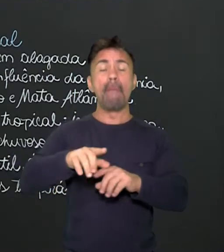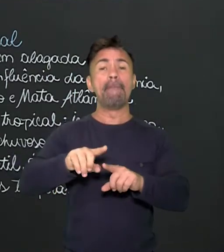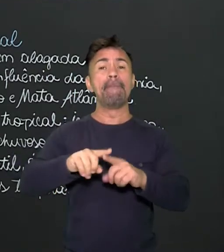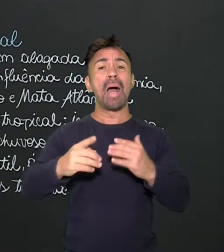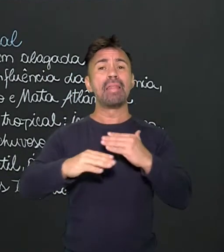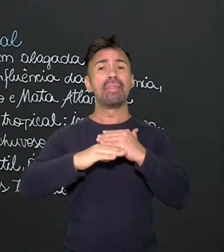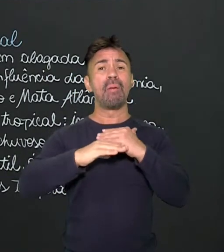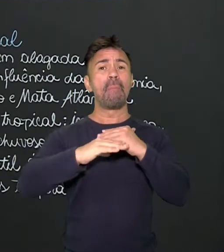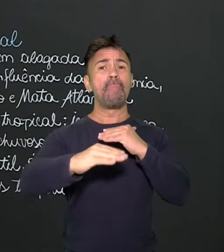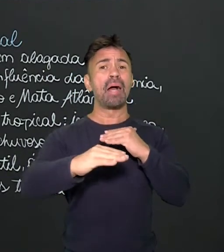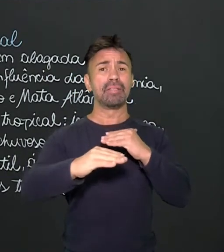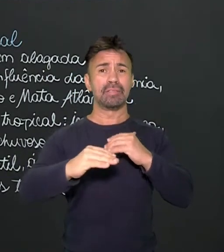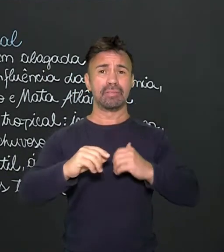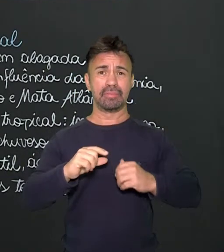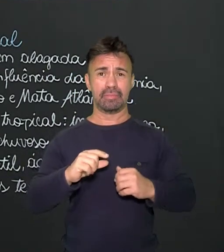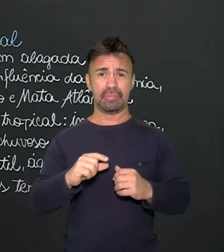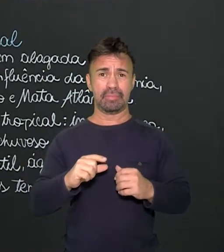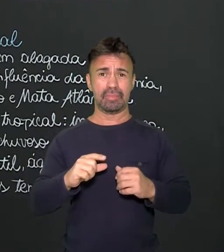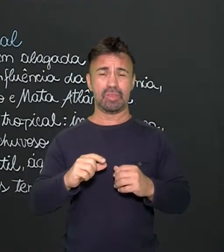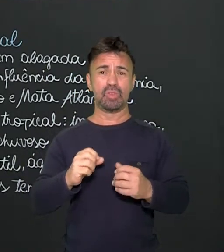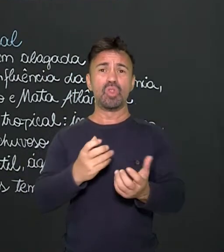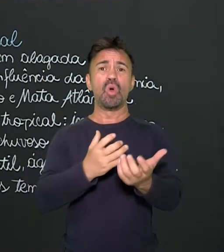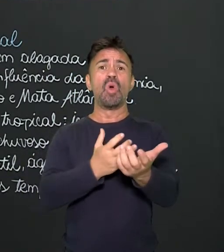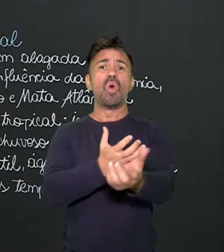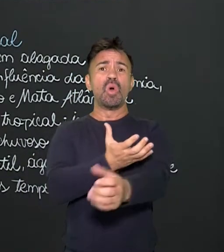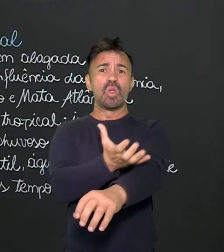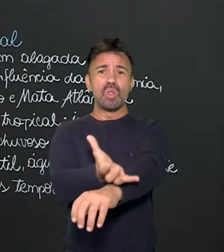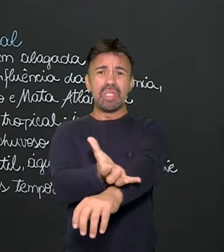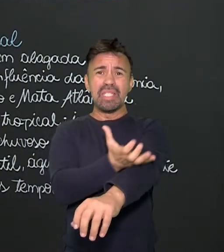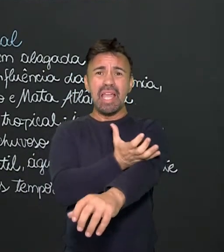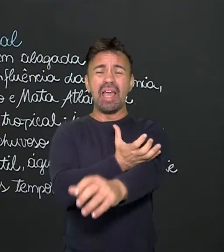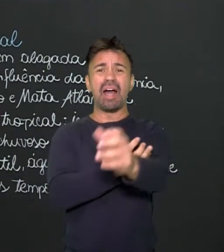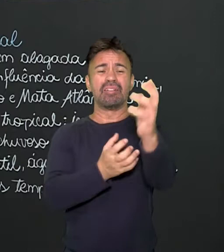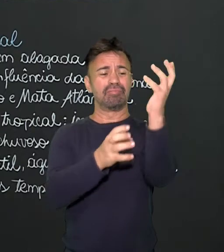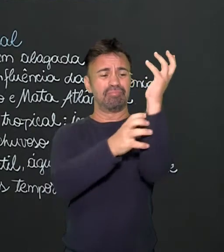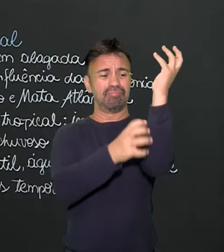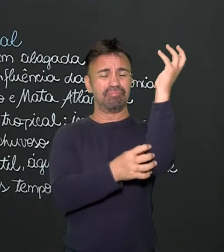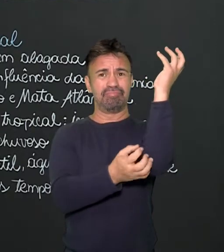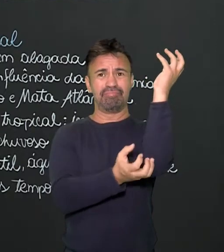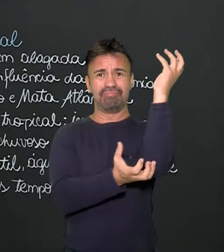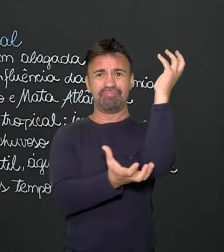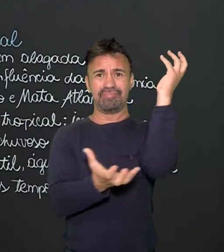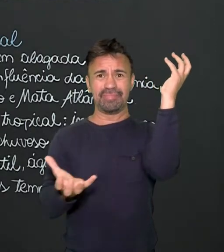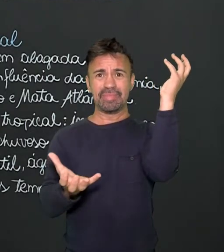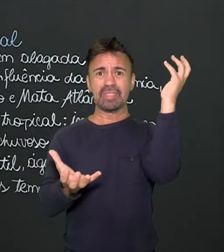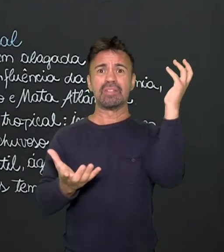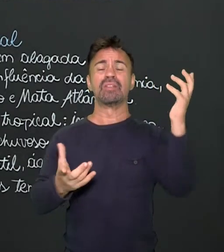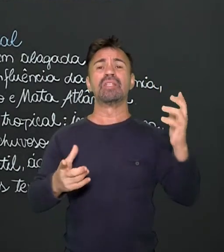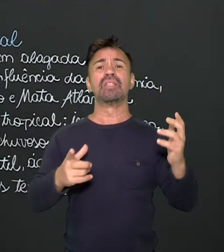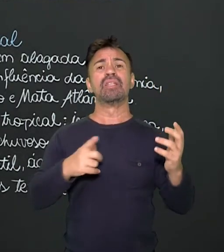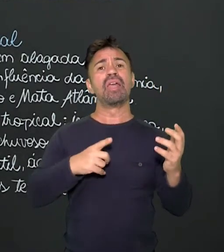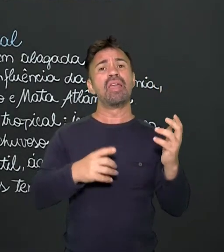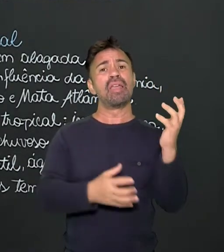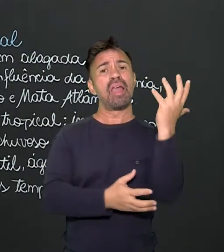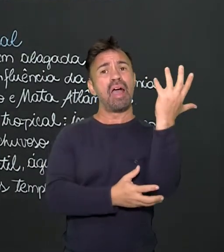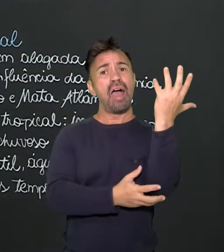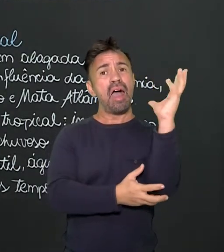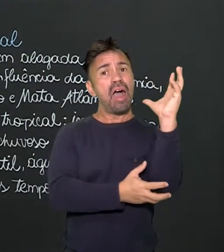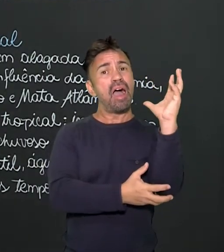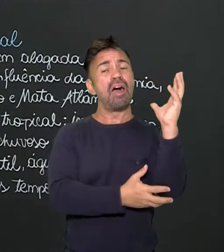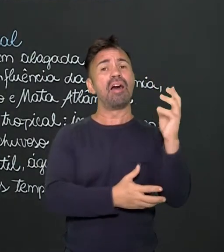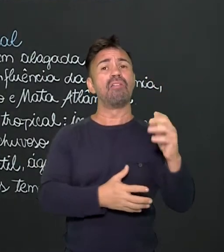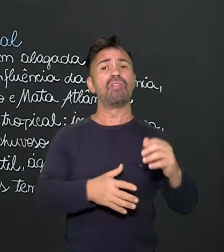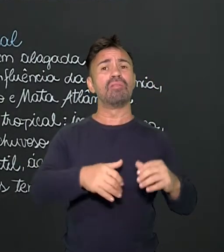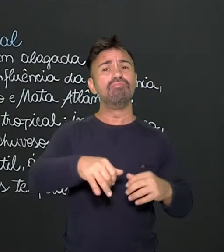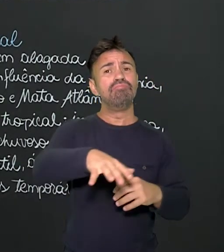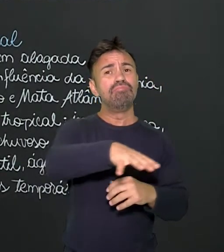que eu tenho um padrão mais uniformizado. No cerrado não. Eu vou ter tanto a parte de árvores, uma parte mais florestal, uma